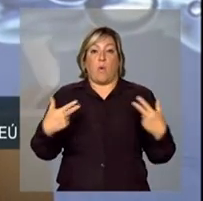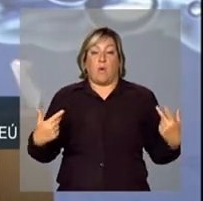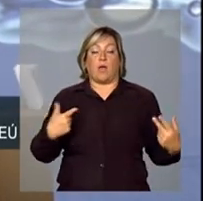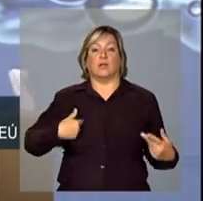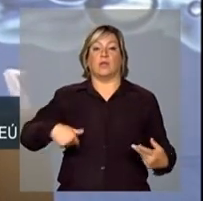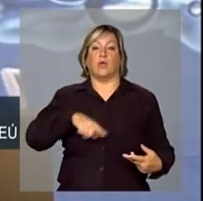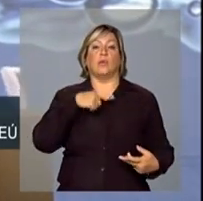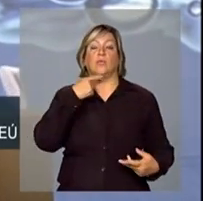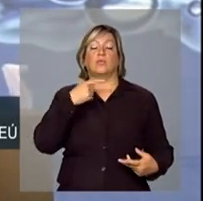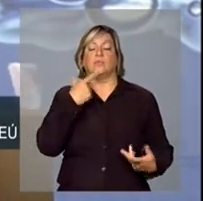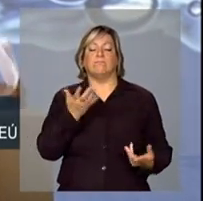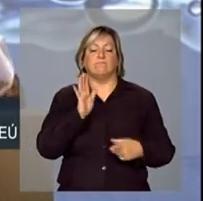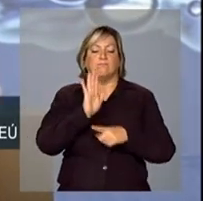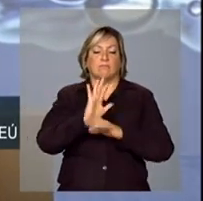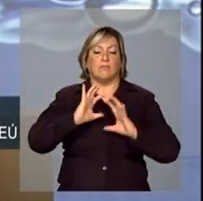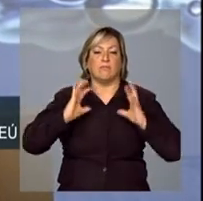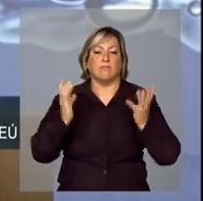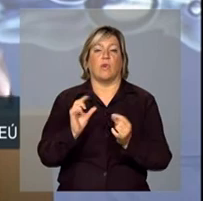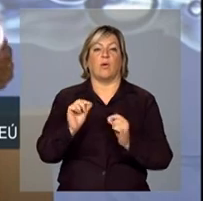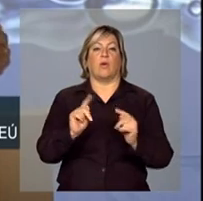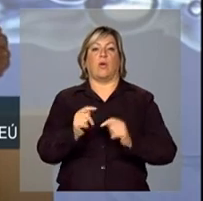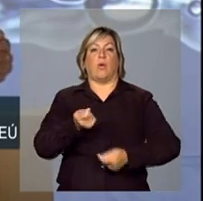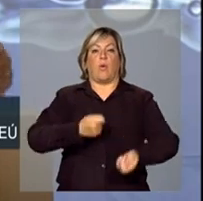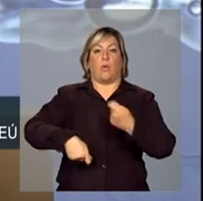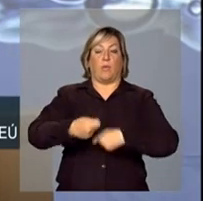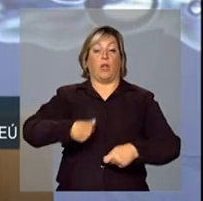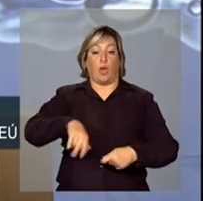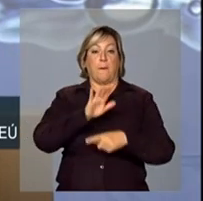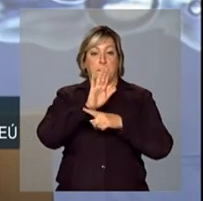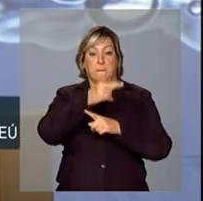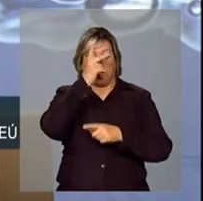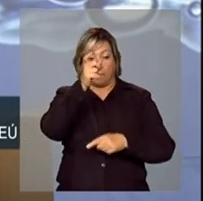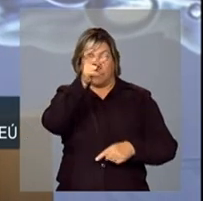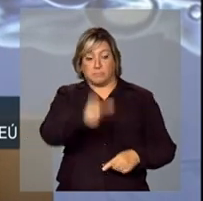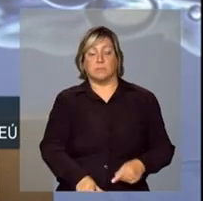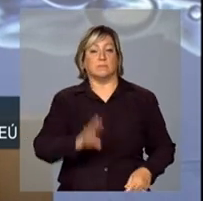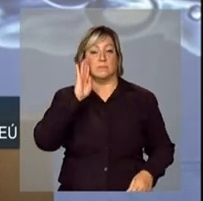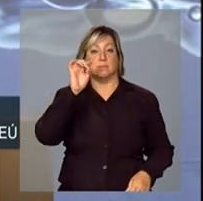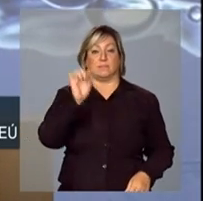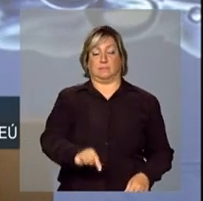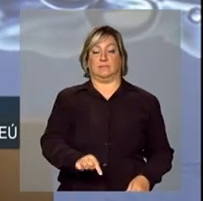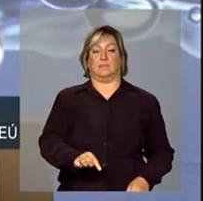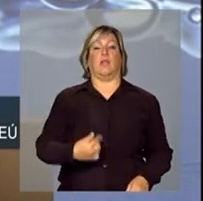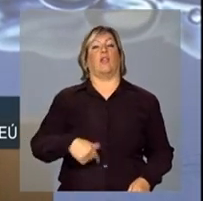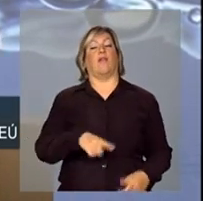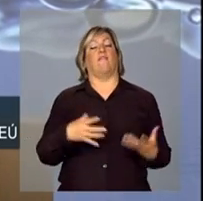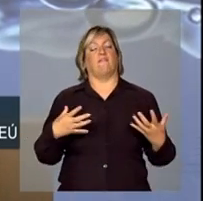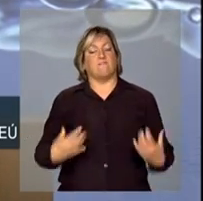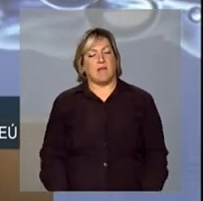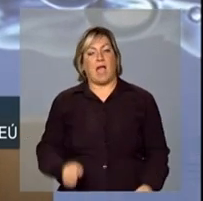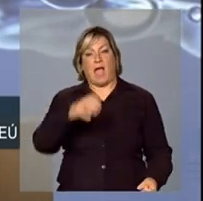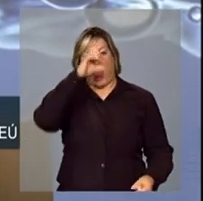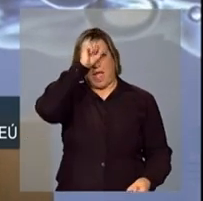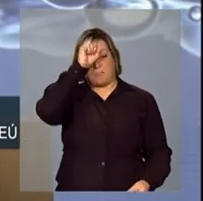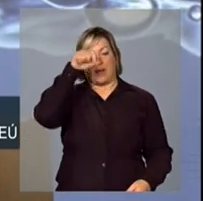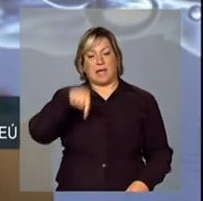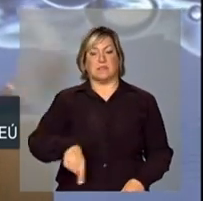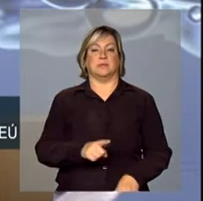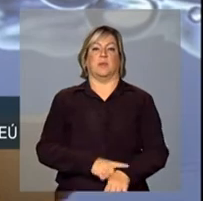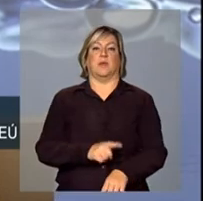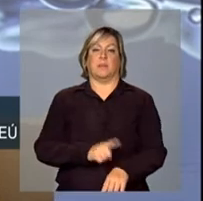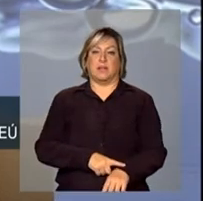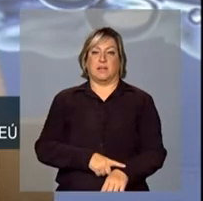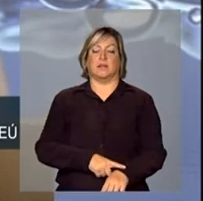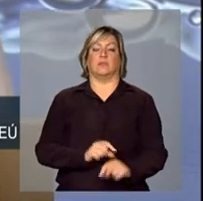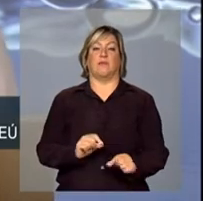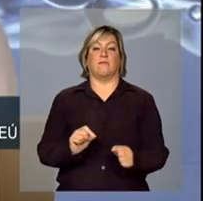ainda proteger, que é a economia. Protegemos as pessoas, que é o fundamental. E vamos aprender, nesse momento, a fazer